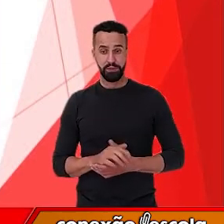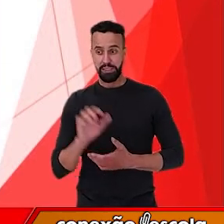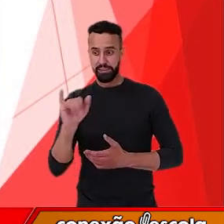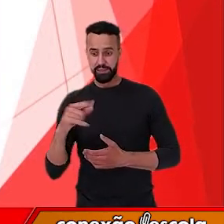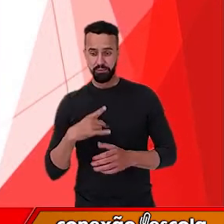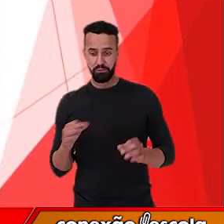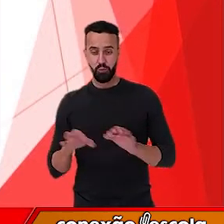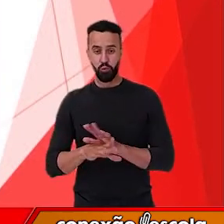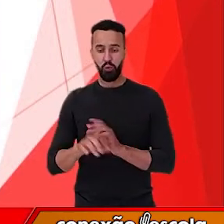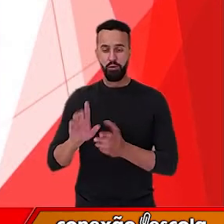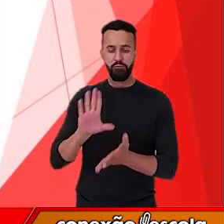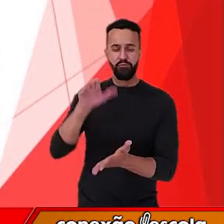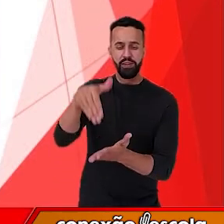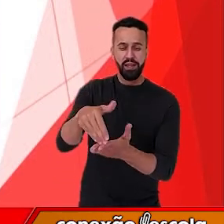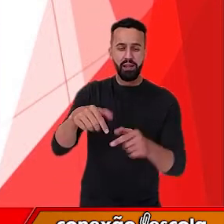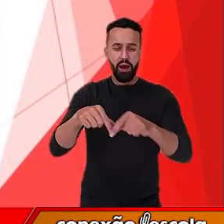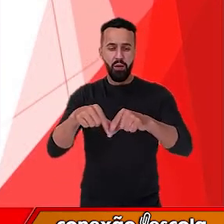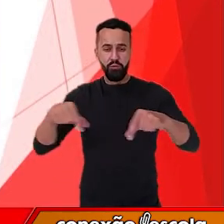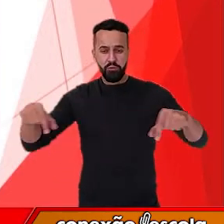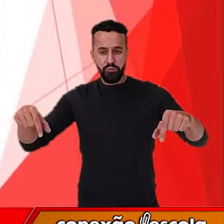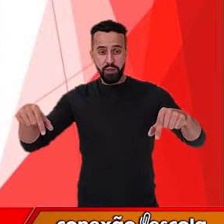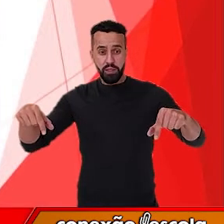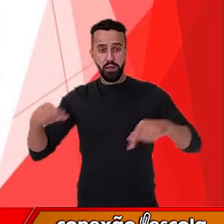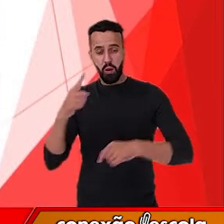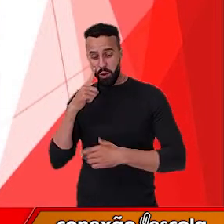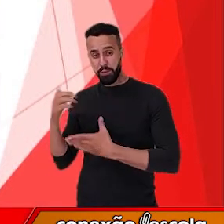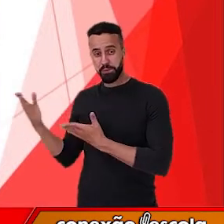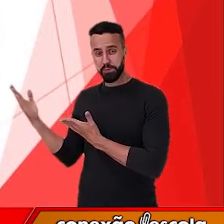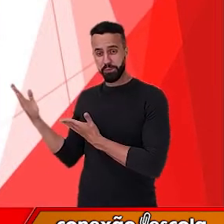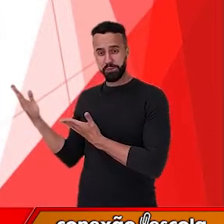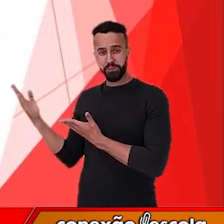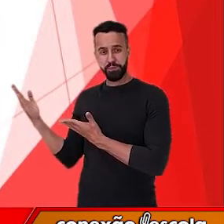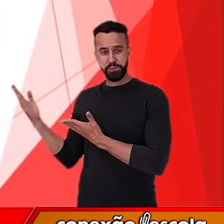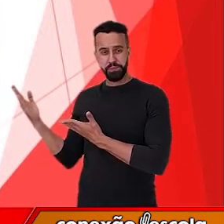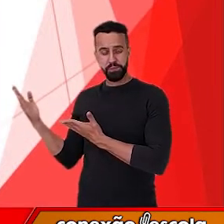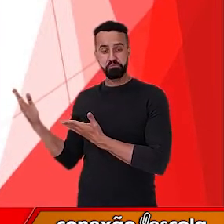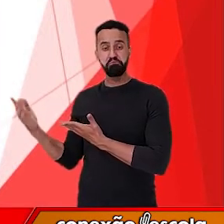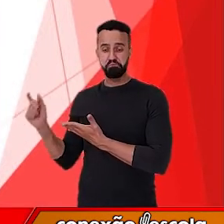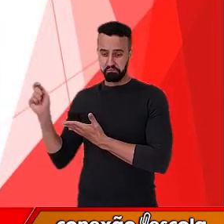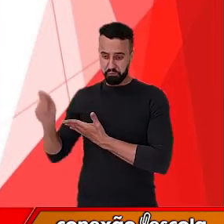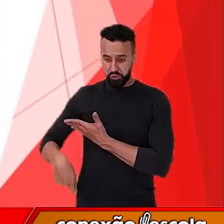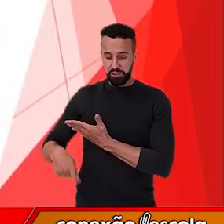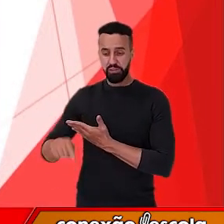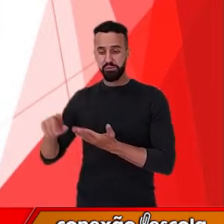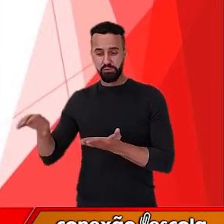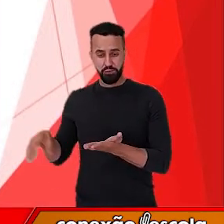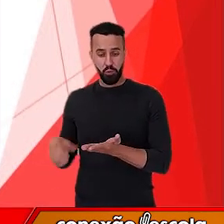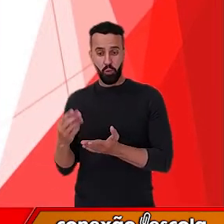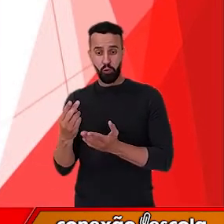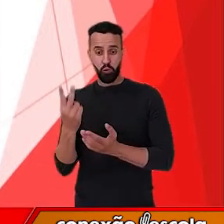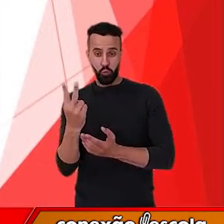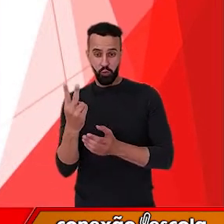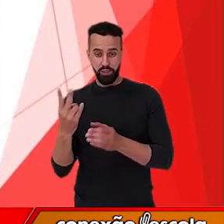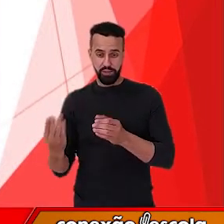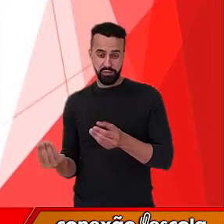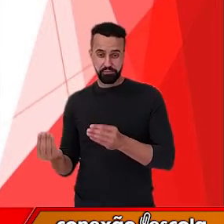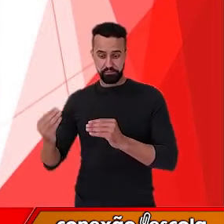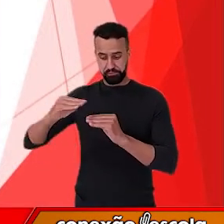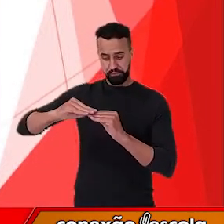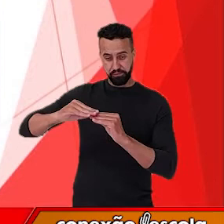última fileira do adversário, eu posso colocar uma peça a mais acima dela, para